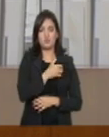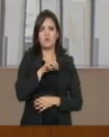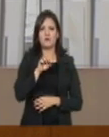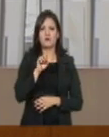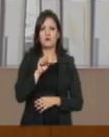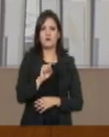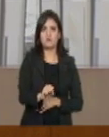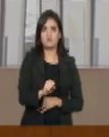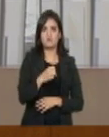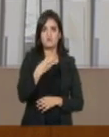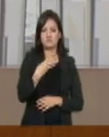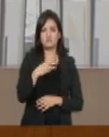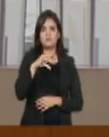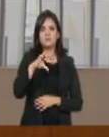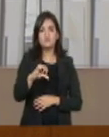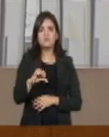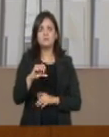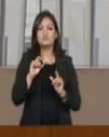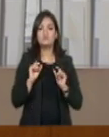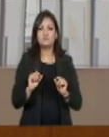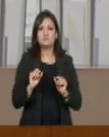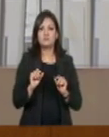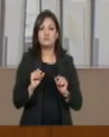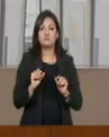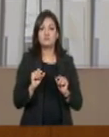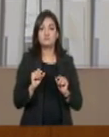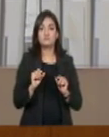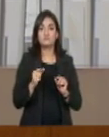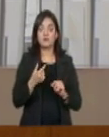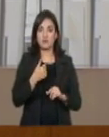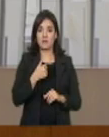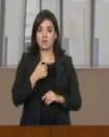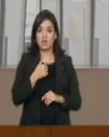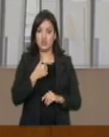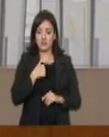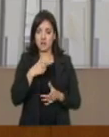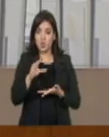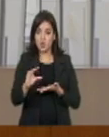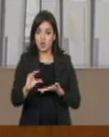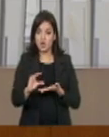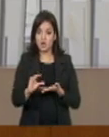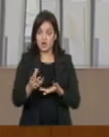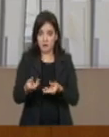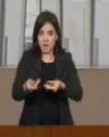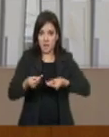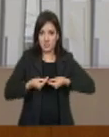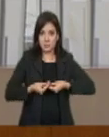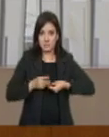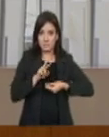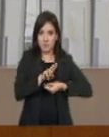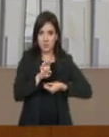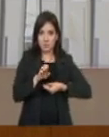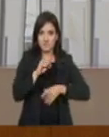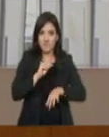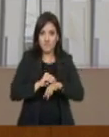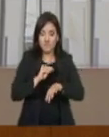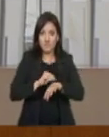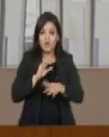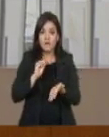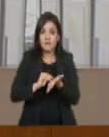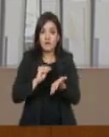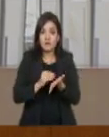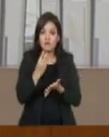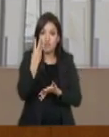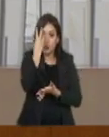839.163, questão de ordem, em que recebi o recurso extraordinário em meu gabinete, faltando 3 horas para a prescrição. Eu